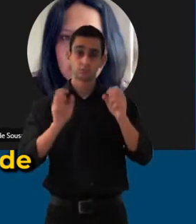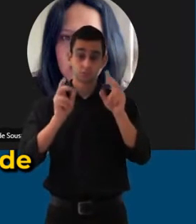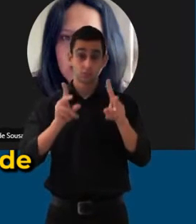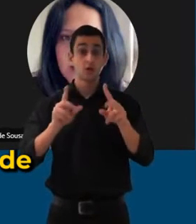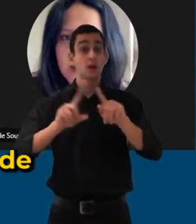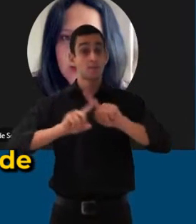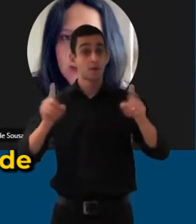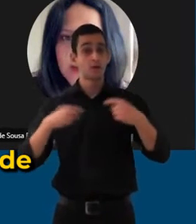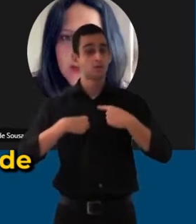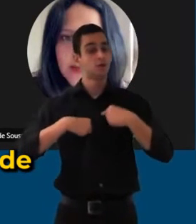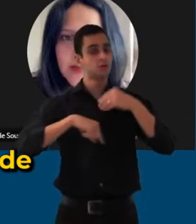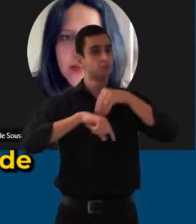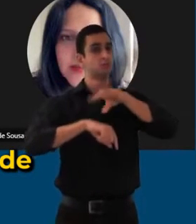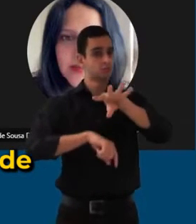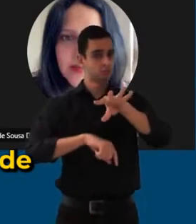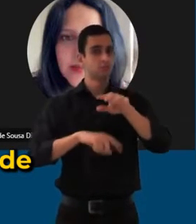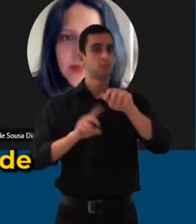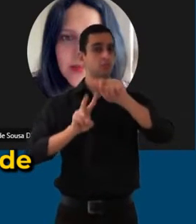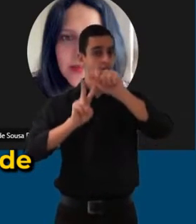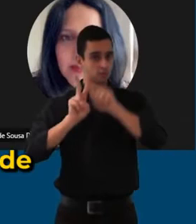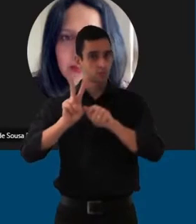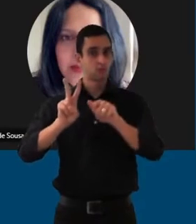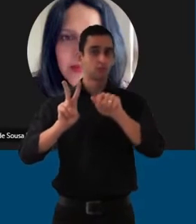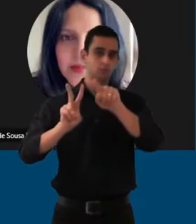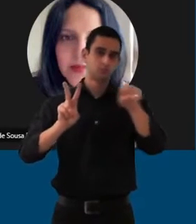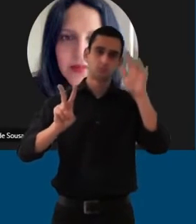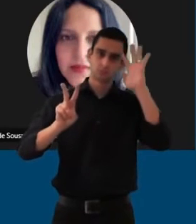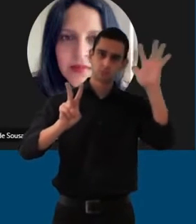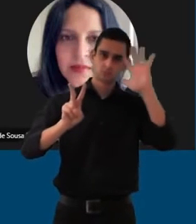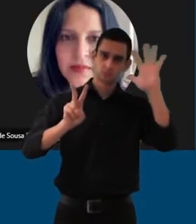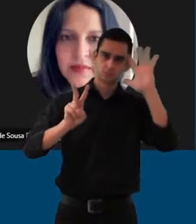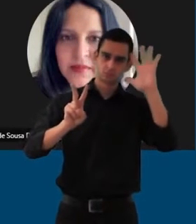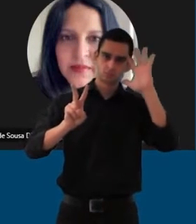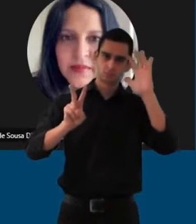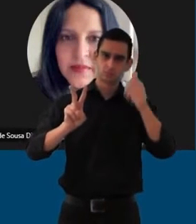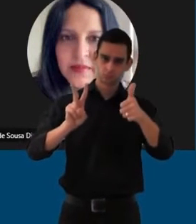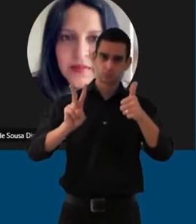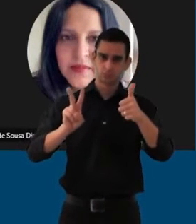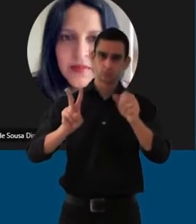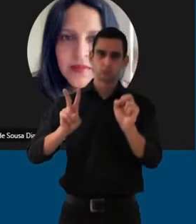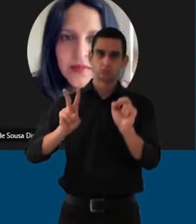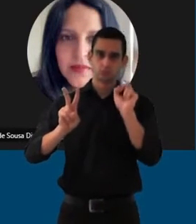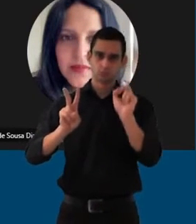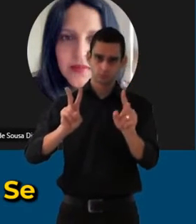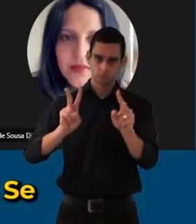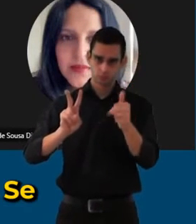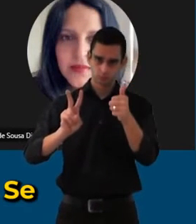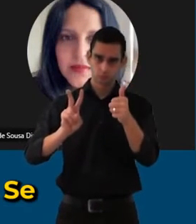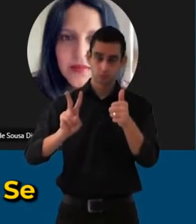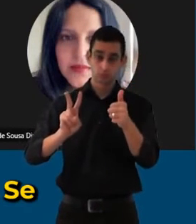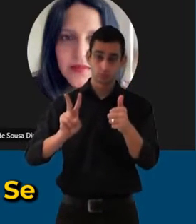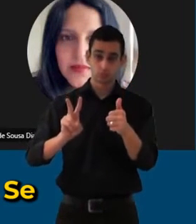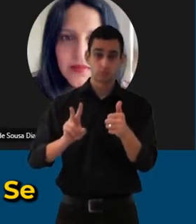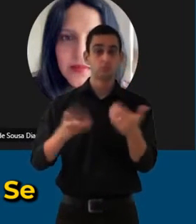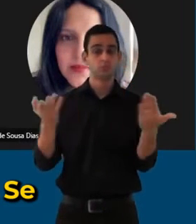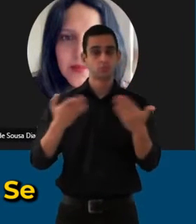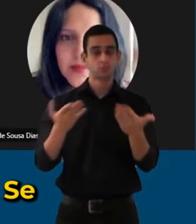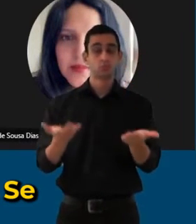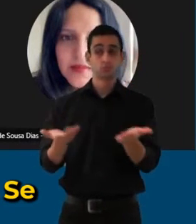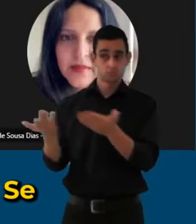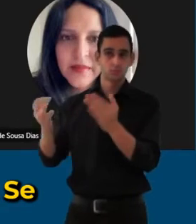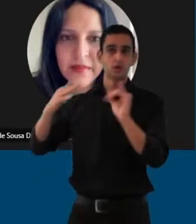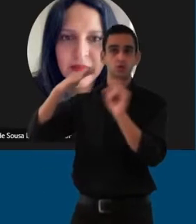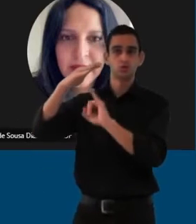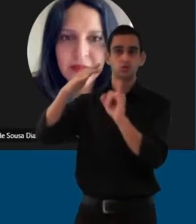pessoal do IBRAM. Eu estou só deixando os pontos para os senhores meditarem aí também sobre isso daí. Então, a senhora está com a palavra,